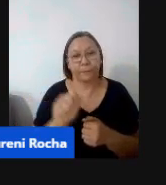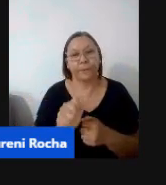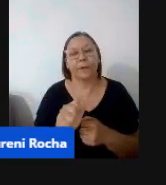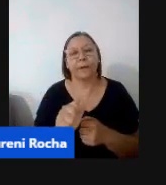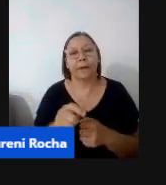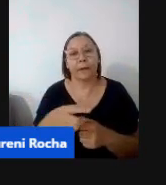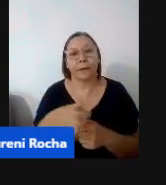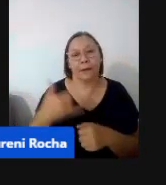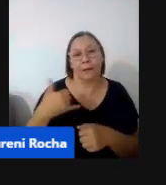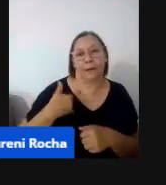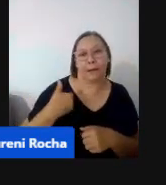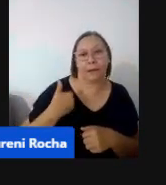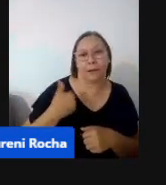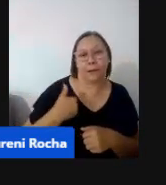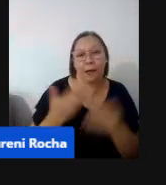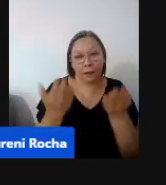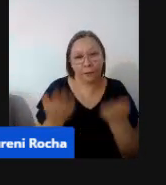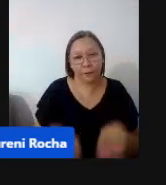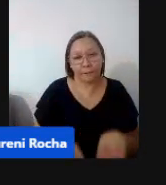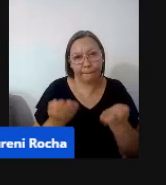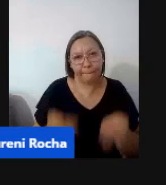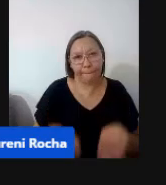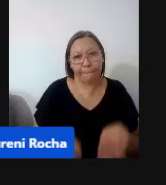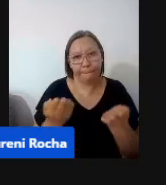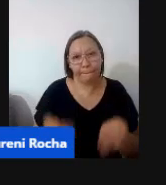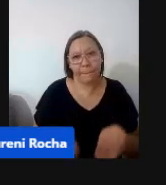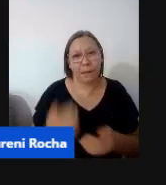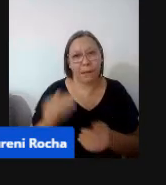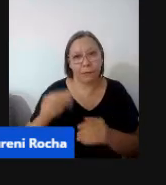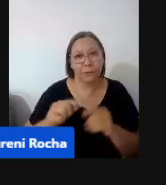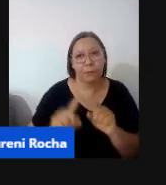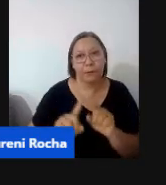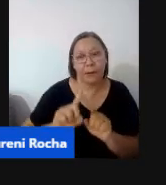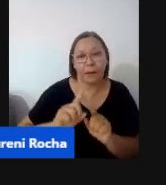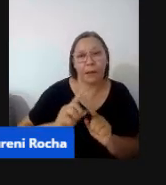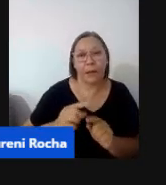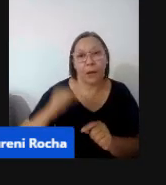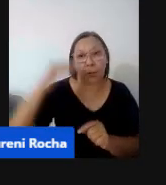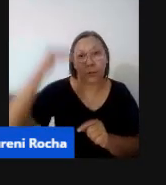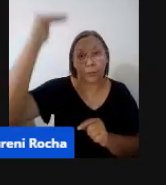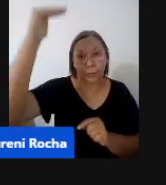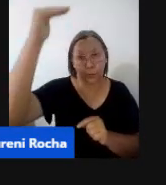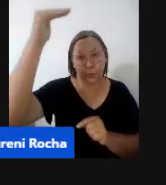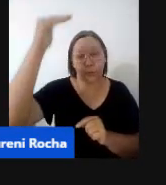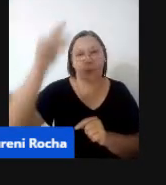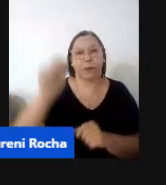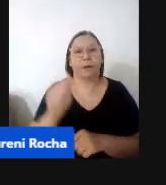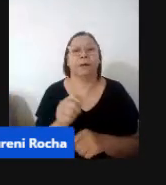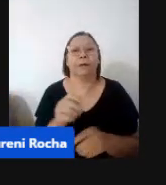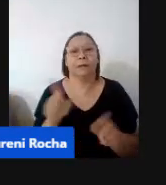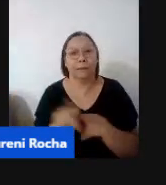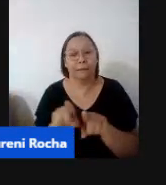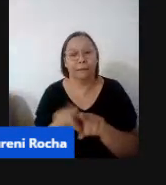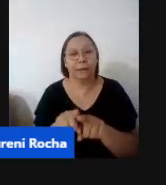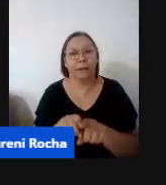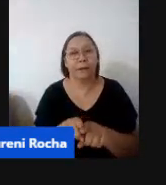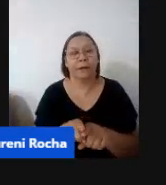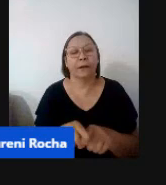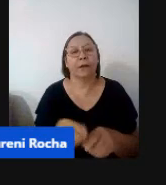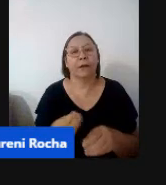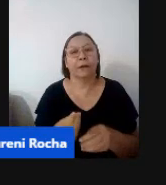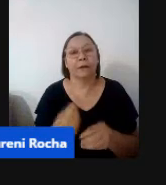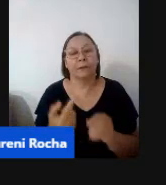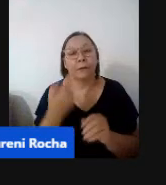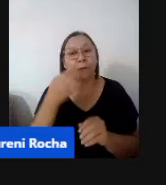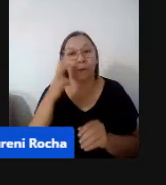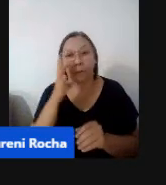dessa família, dos componentes dessa família. E o aluno, com base nessas informações que são